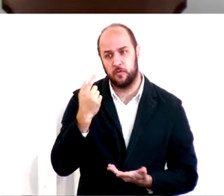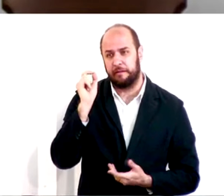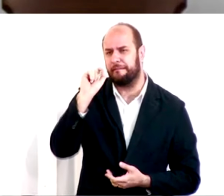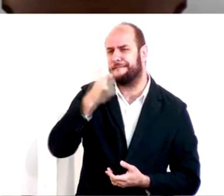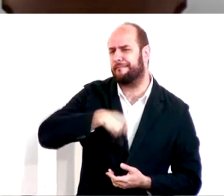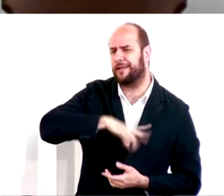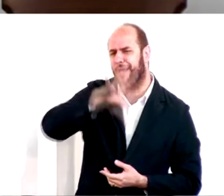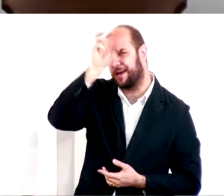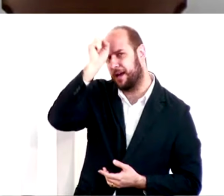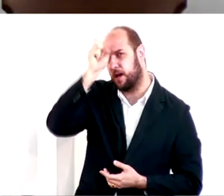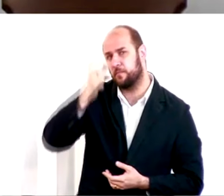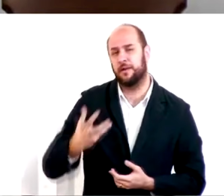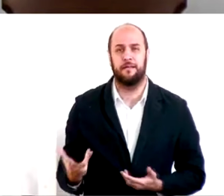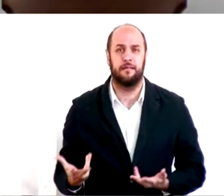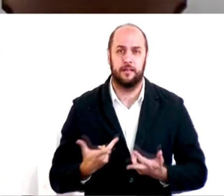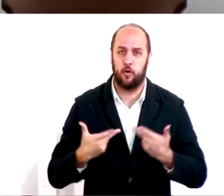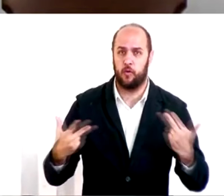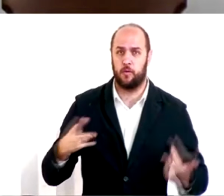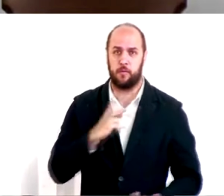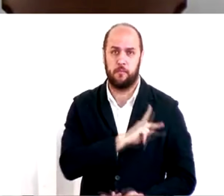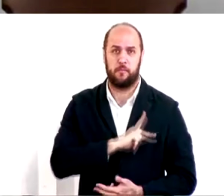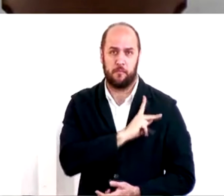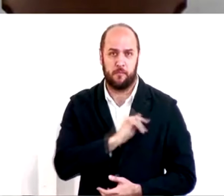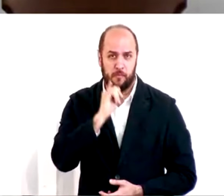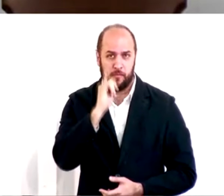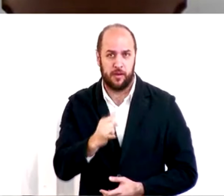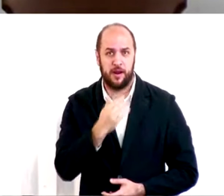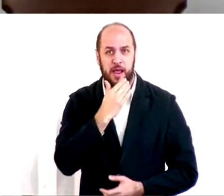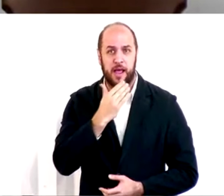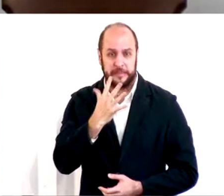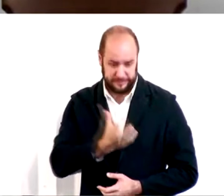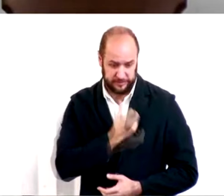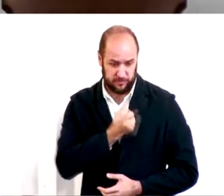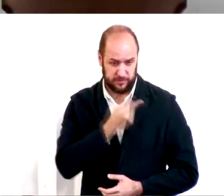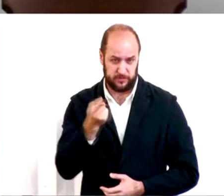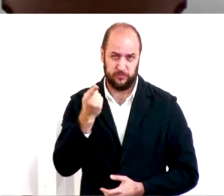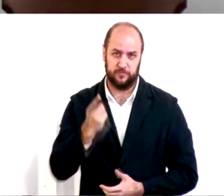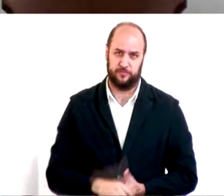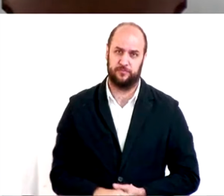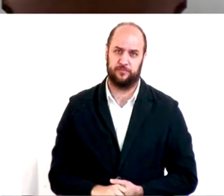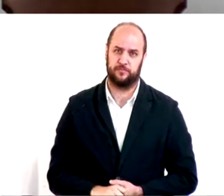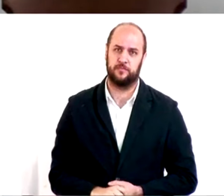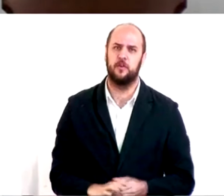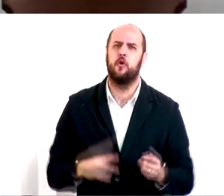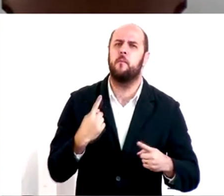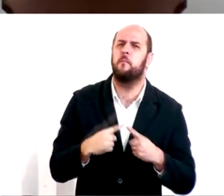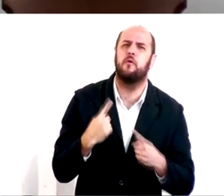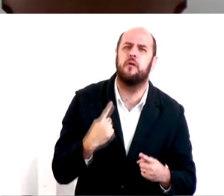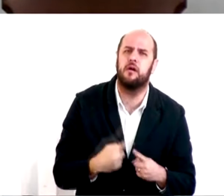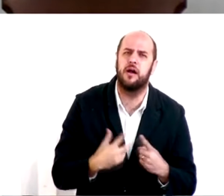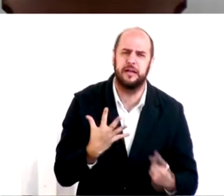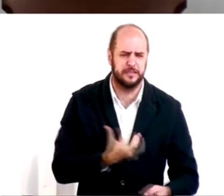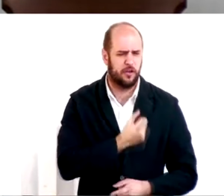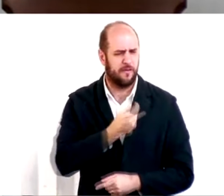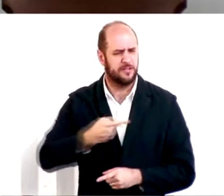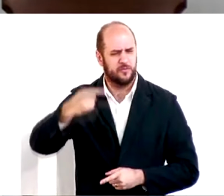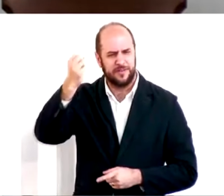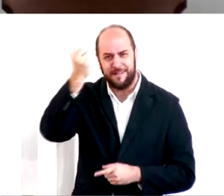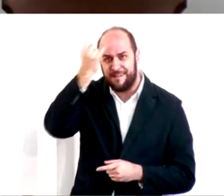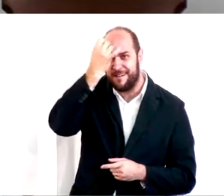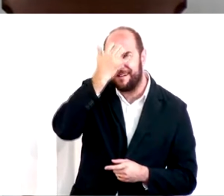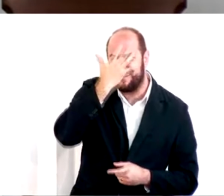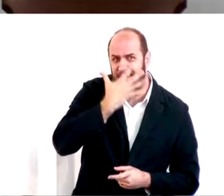com o que Paulo falou de salvação pela graça? Por que a salvação pela graça pode nos